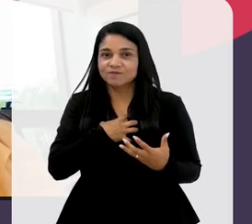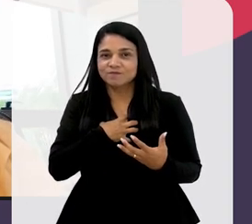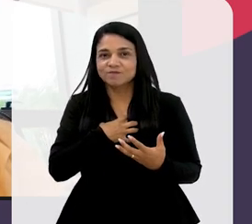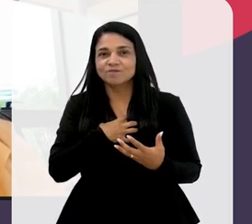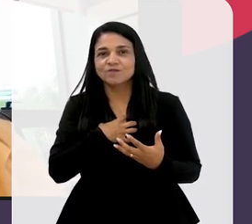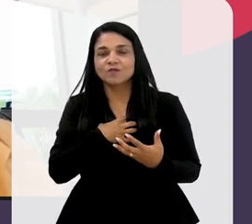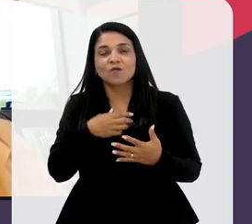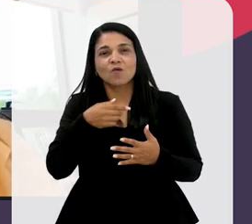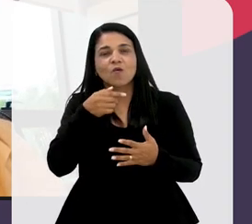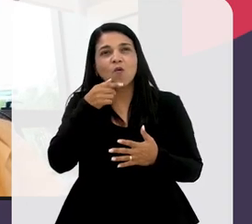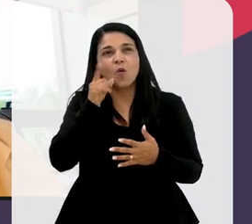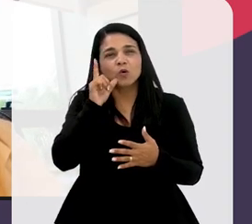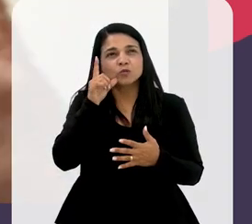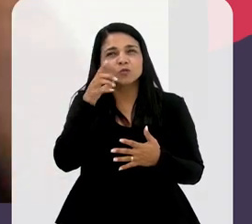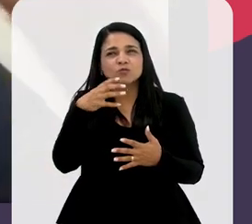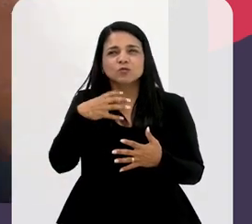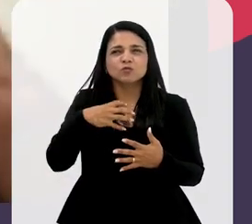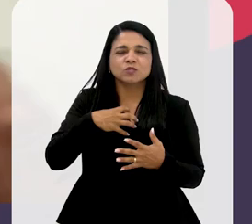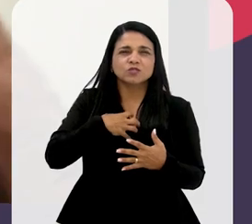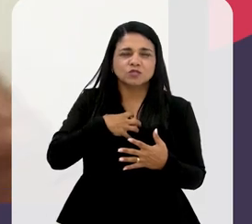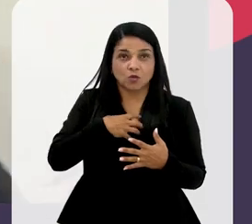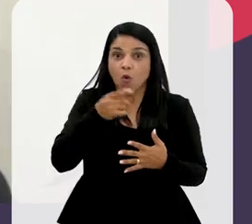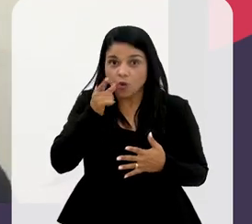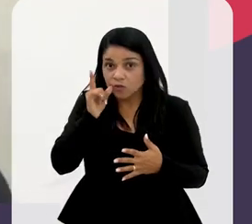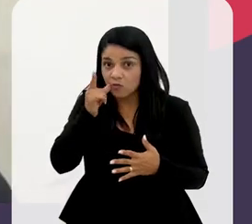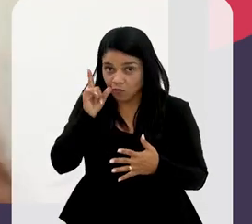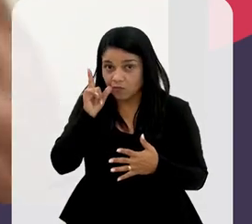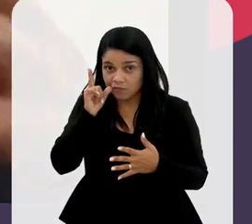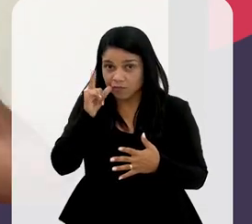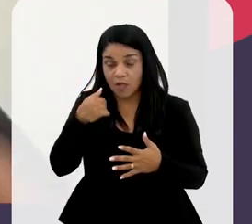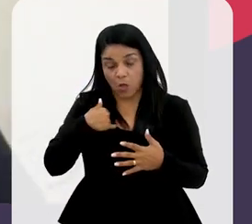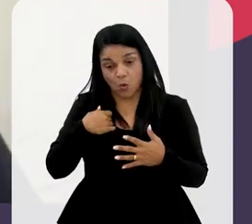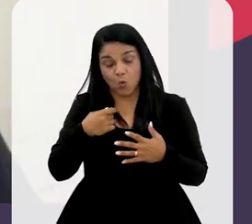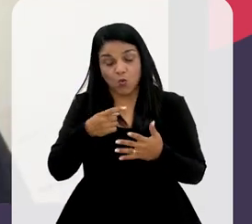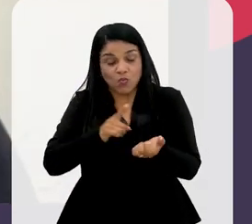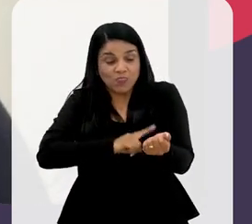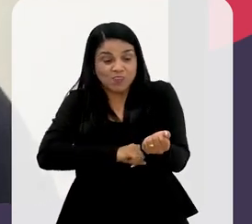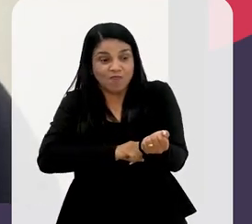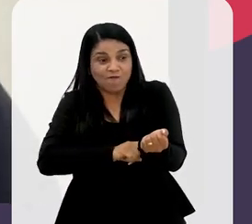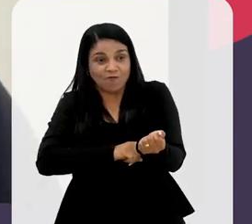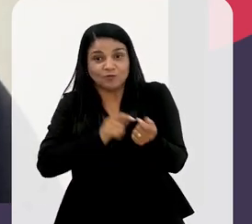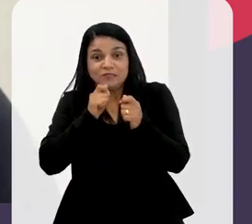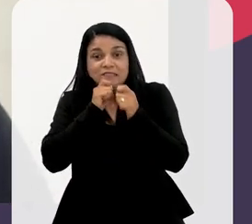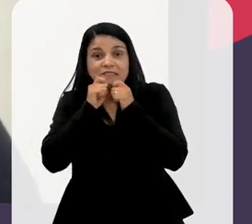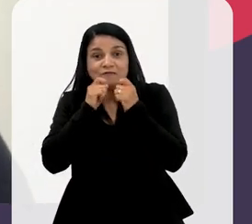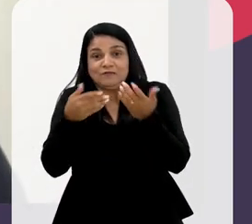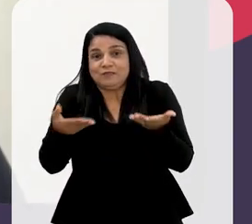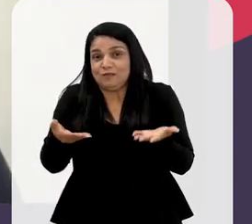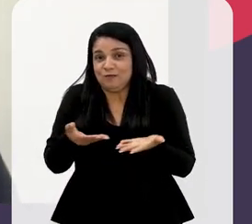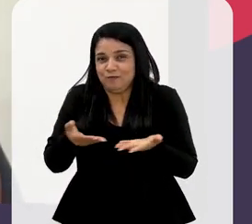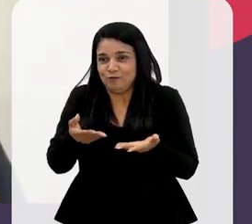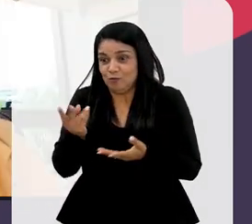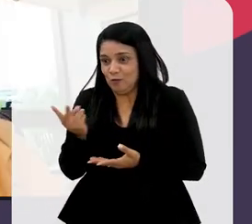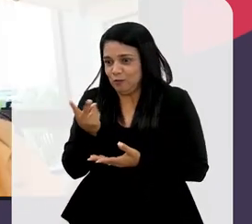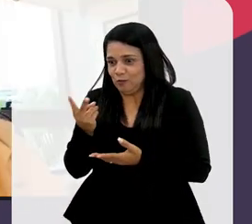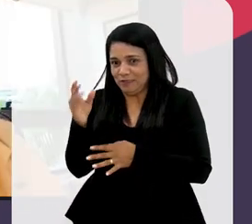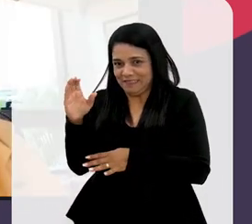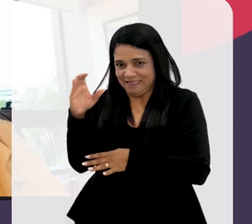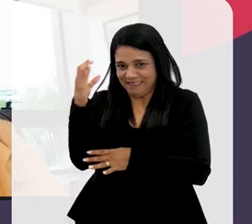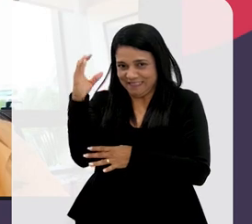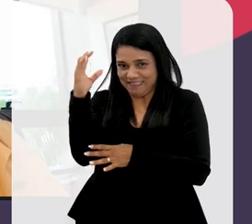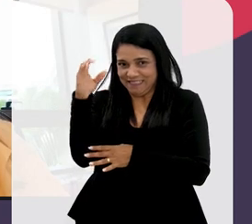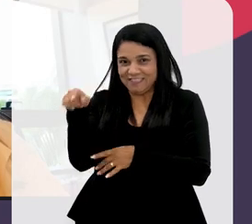né? Ontem eu senti uma coisa assim, ontem mesmo, ontem. Acho que é porque eu estava nervoso para dar essa entrevista aqui com